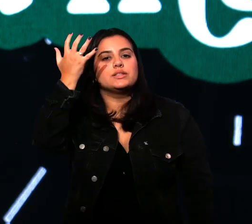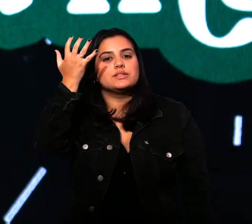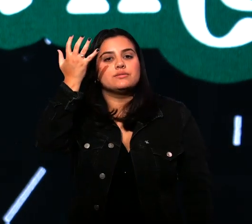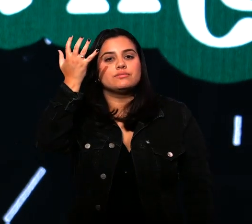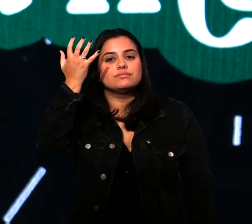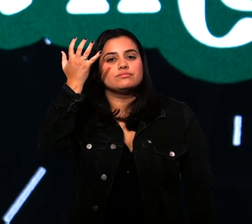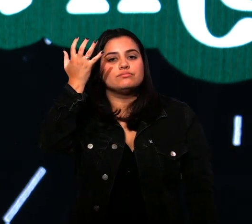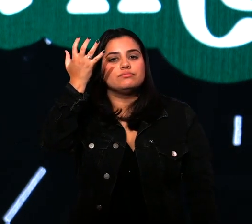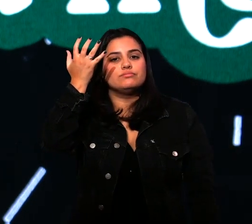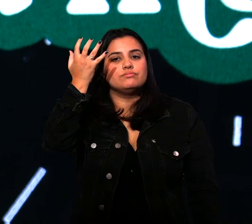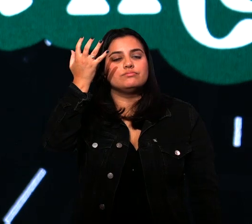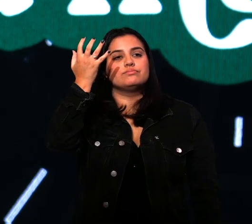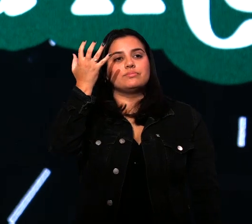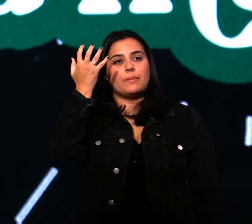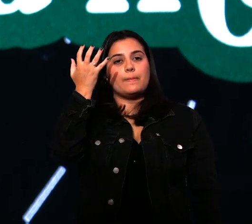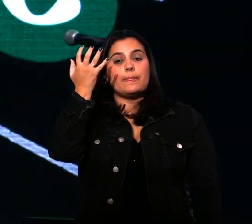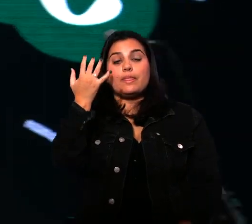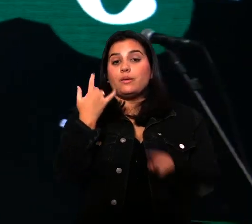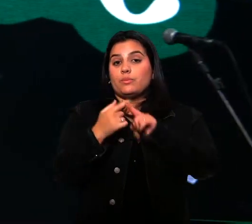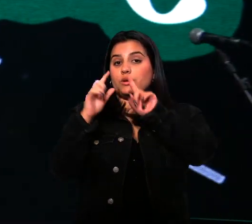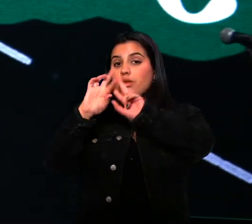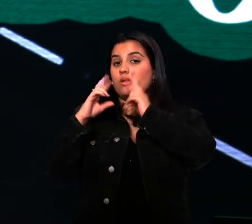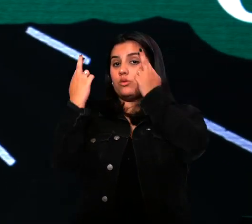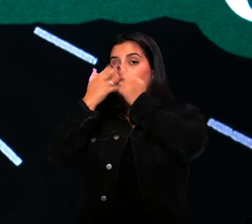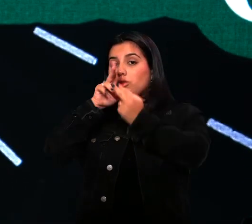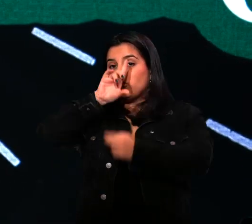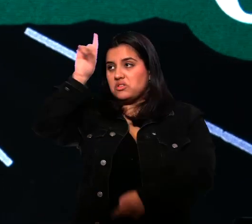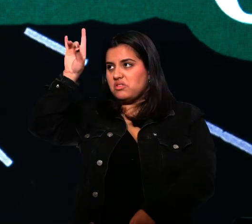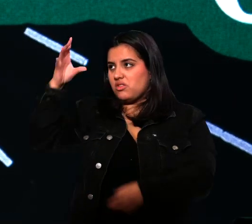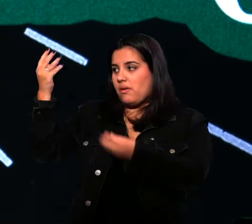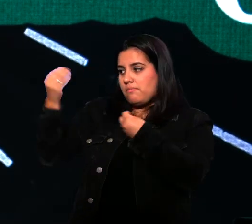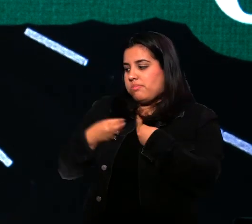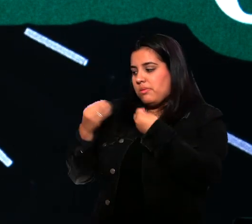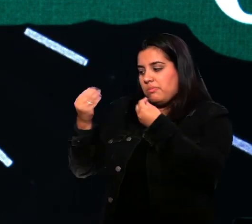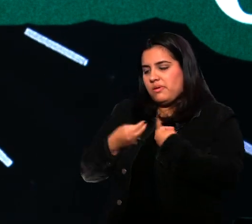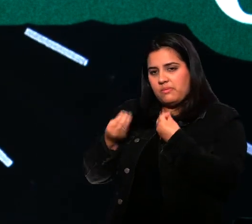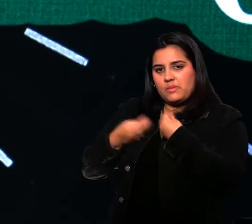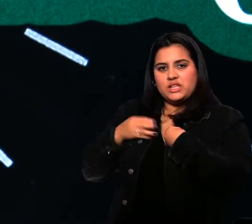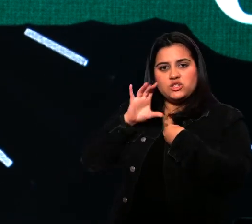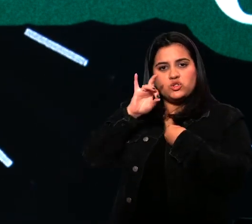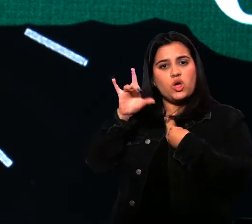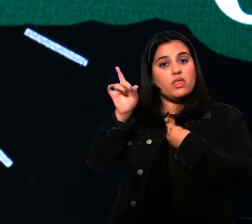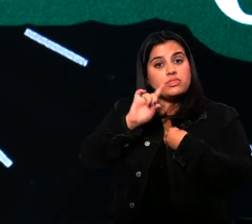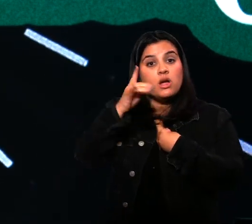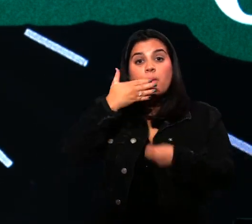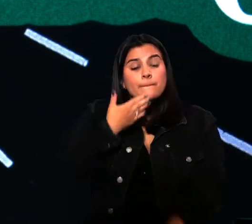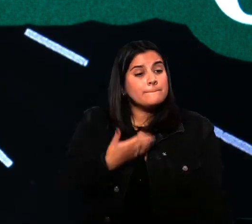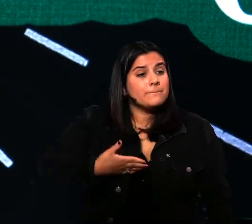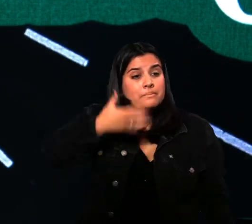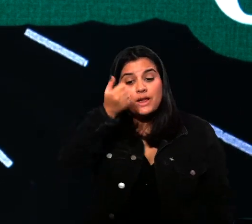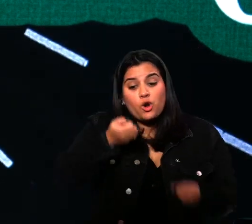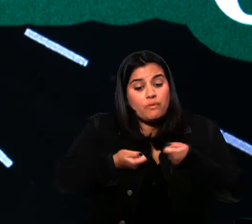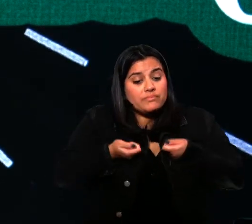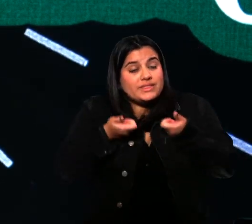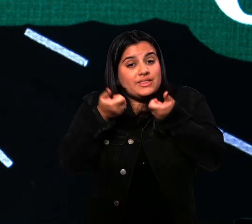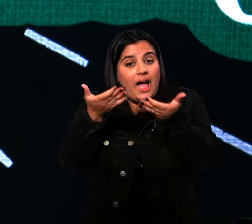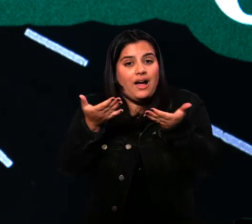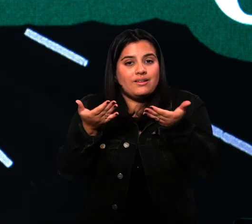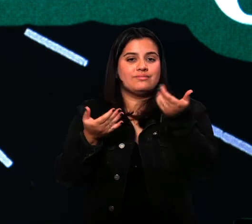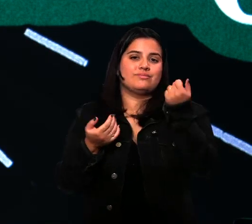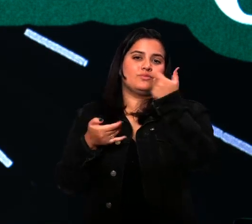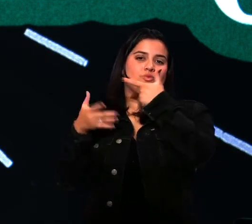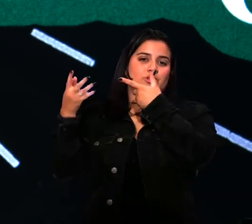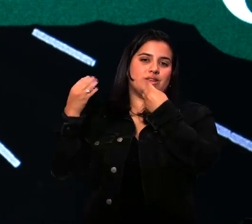reino de Deus não é só sobre receber, é sobre dar. Melhor é dar do que Receber. Aquilo que Deus derrama sobre